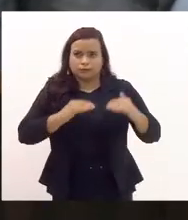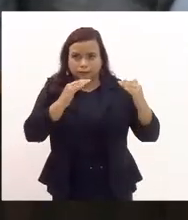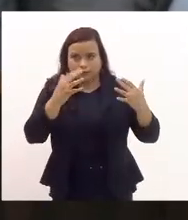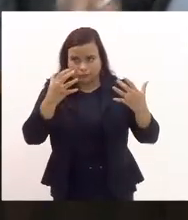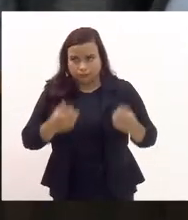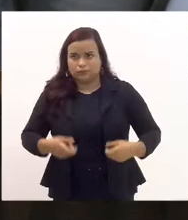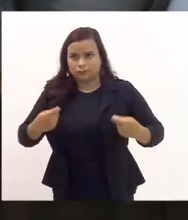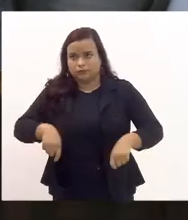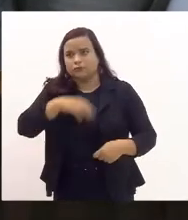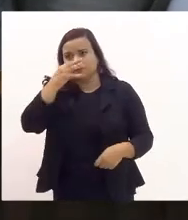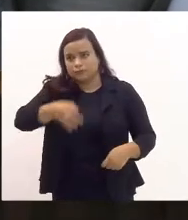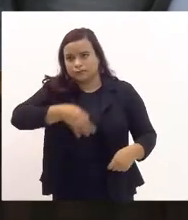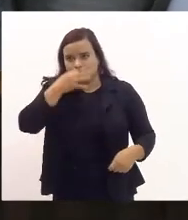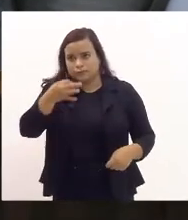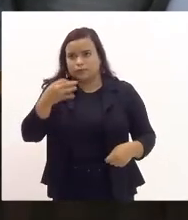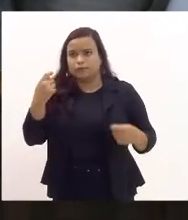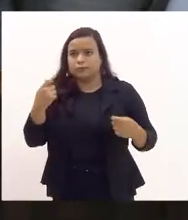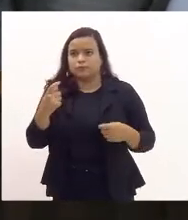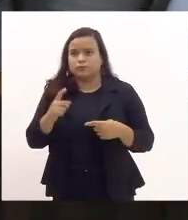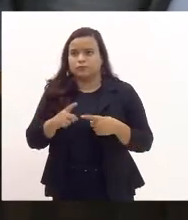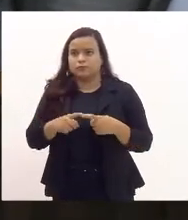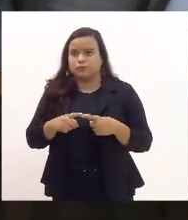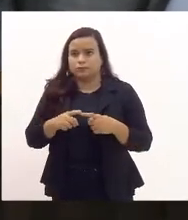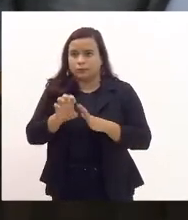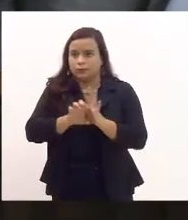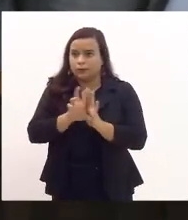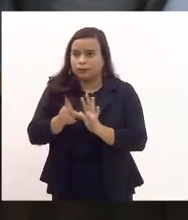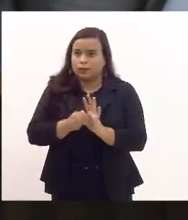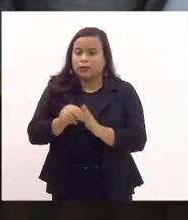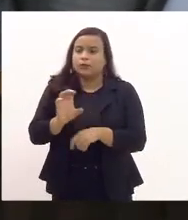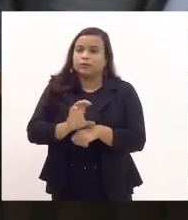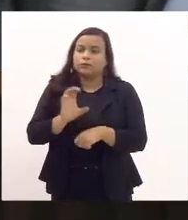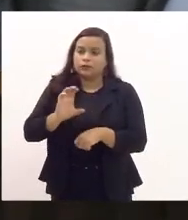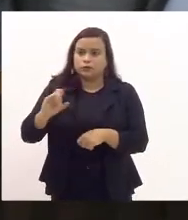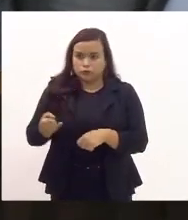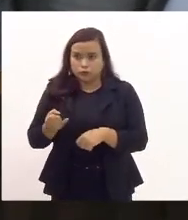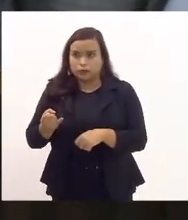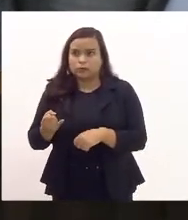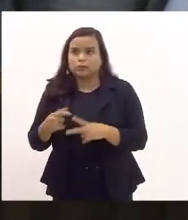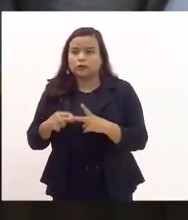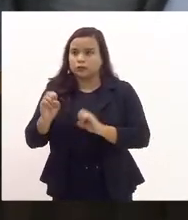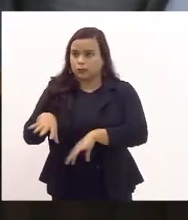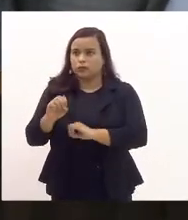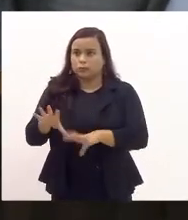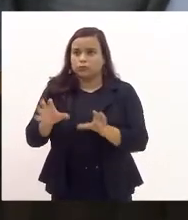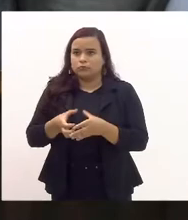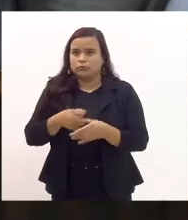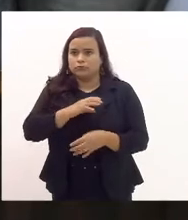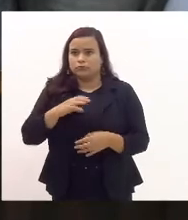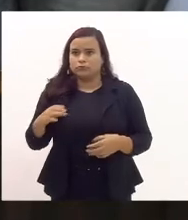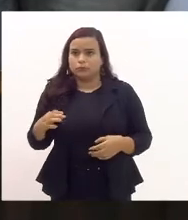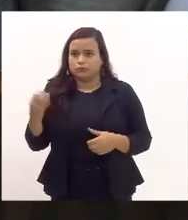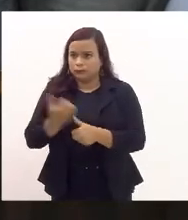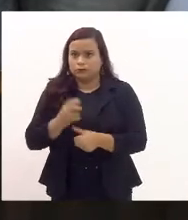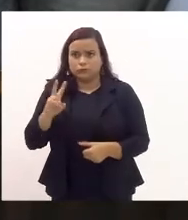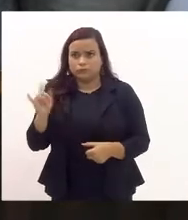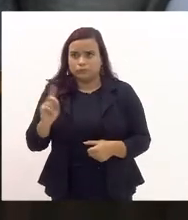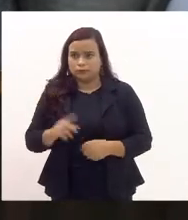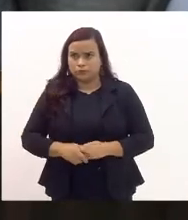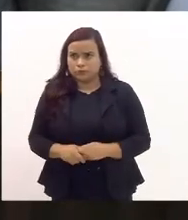vai catar mas tem que dar o parecer que são tem para ter emendas de comissão de começar a justiça e educação ao selecionar vai fazer